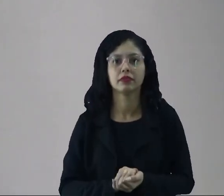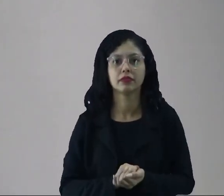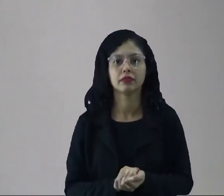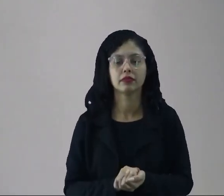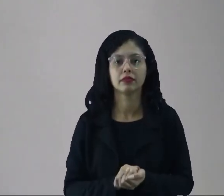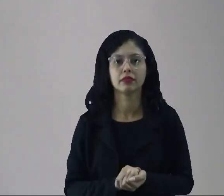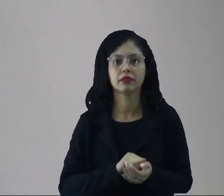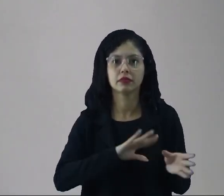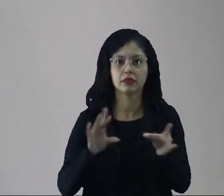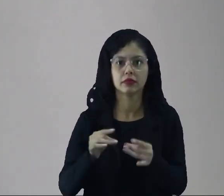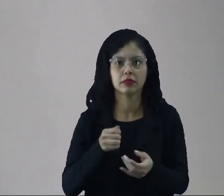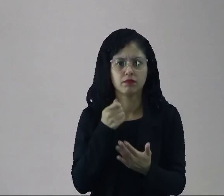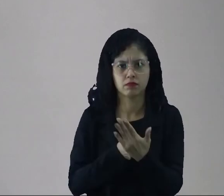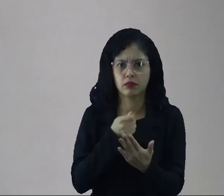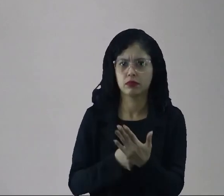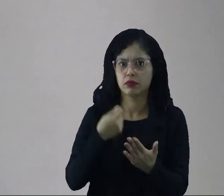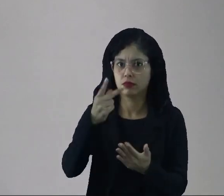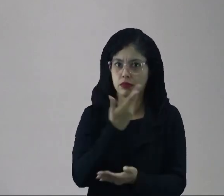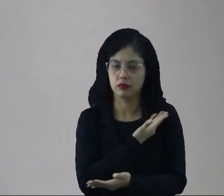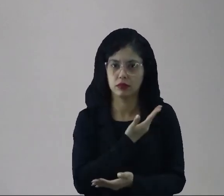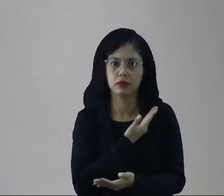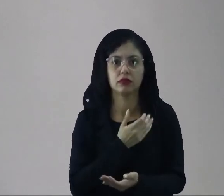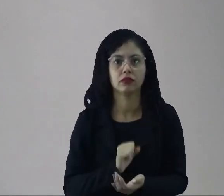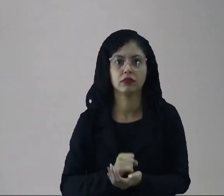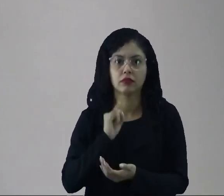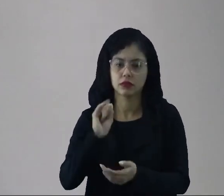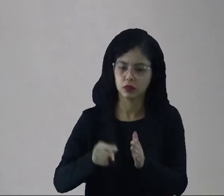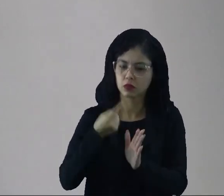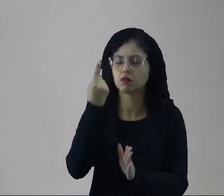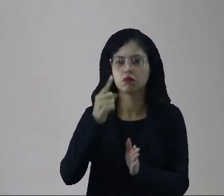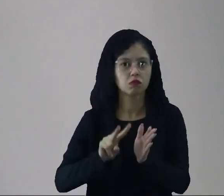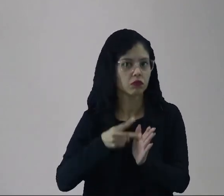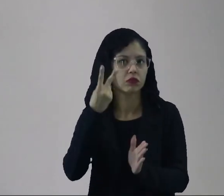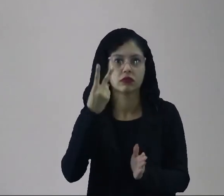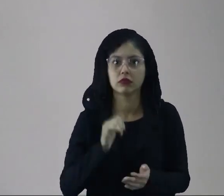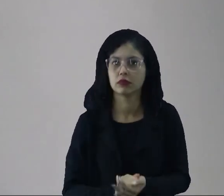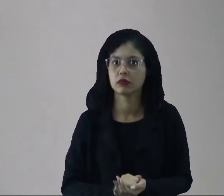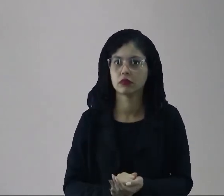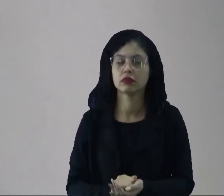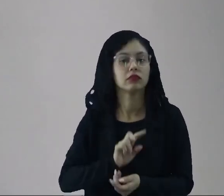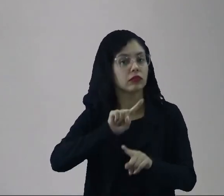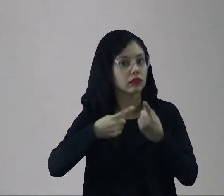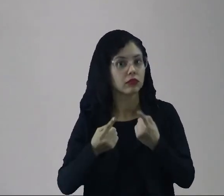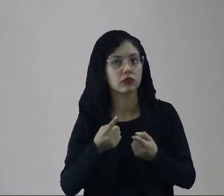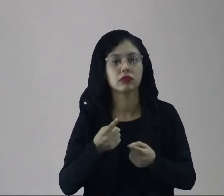pelo pessimismo dos seus colegas. Se você ficou uma vez, duas